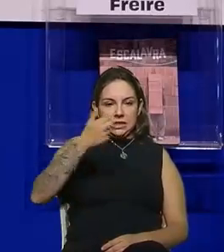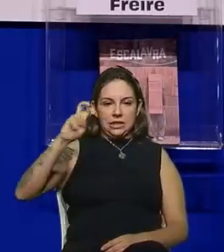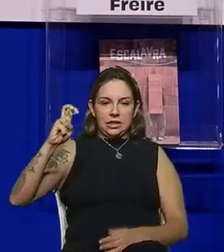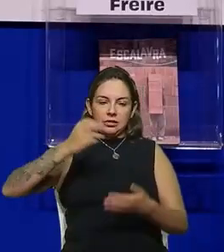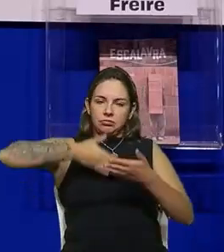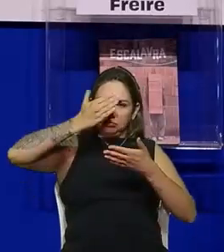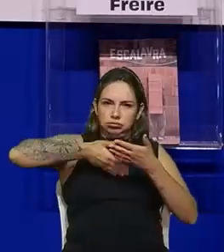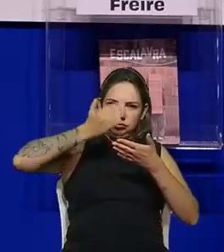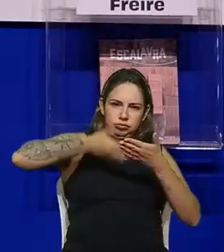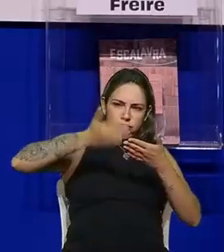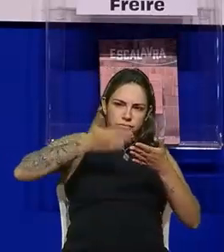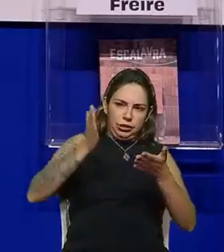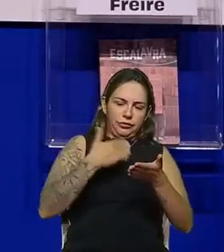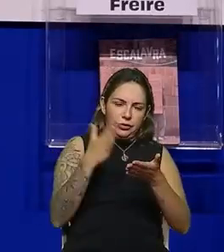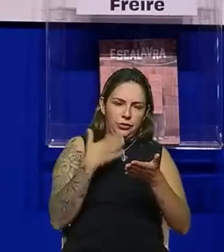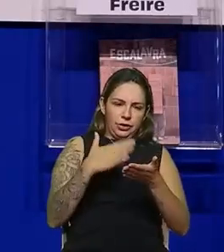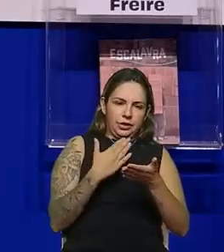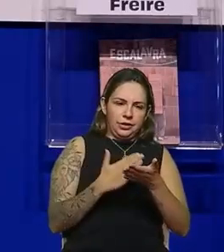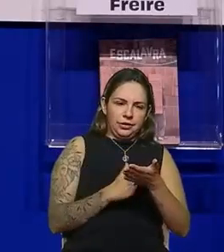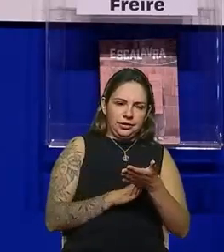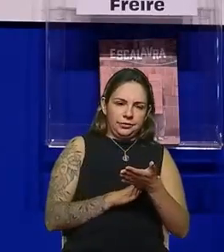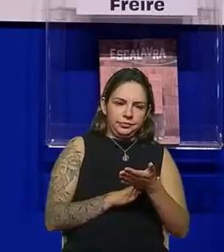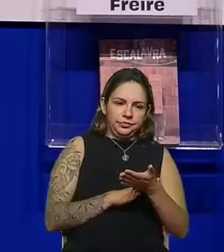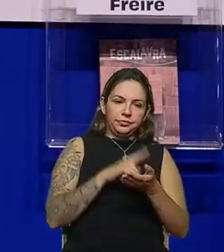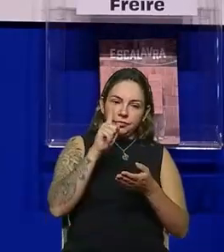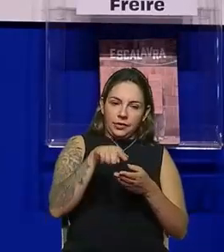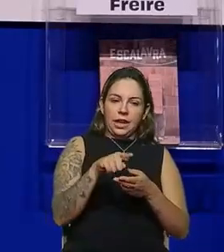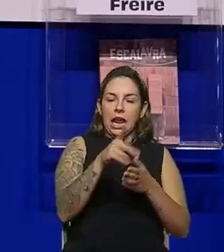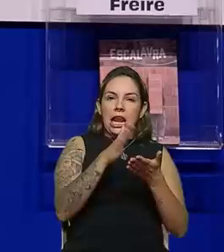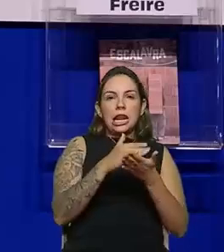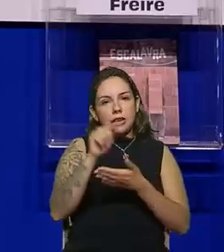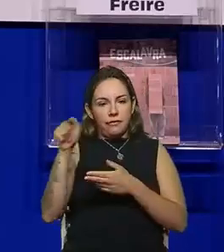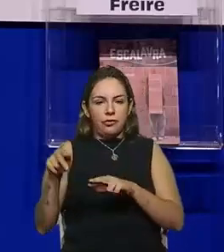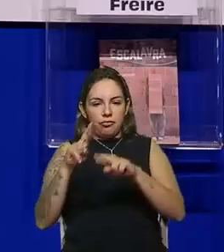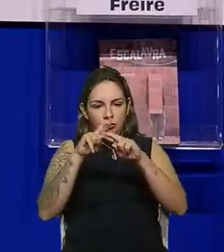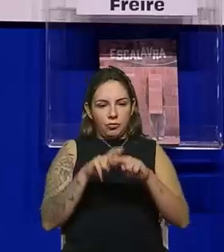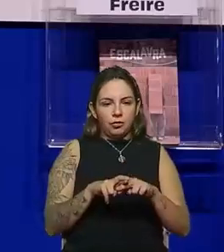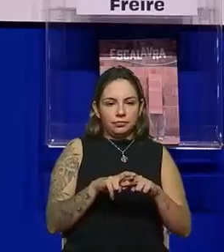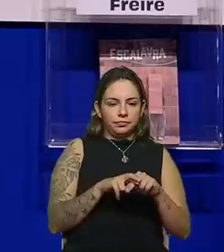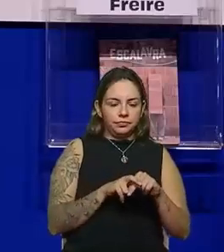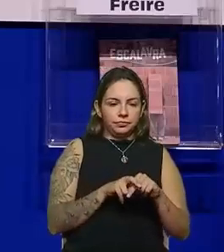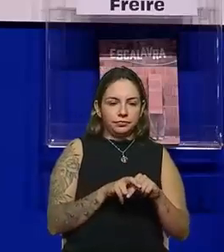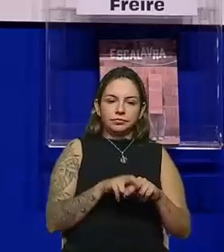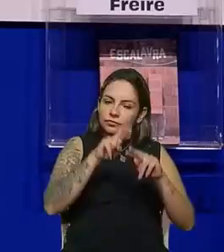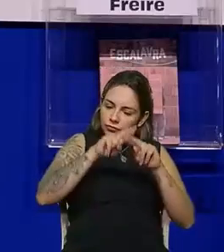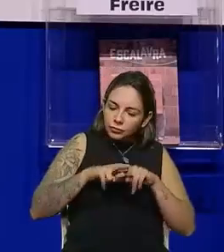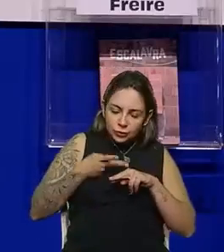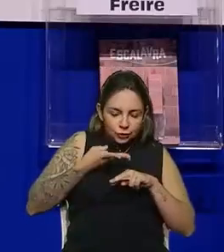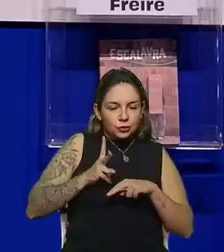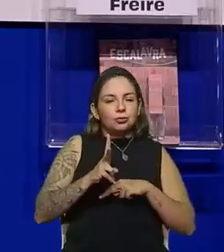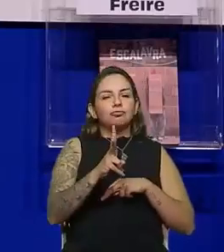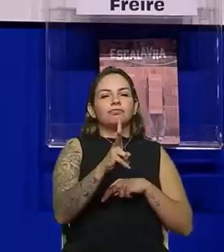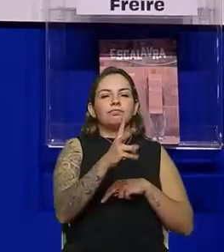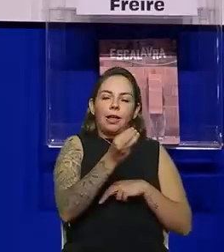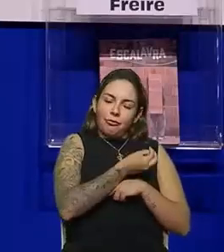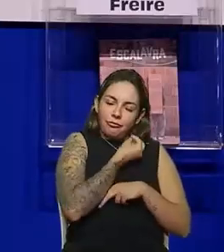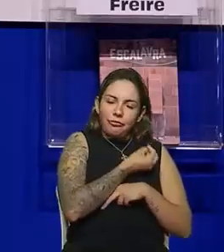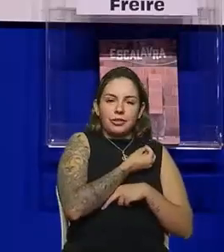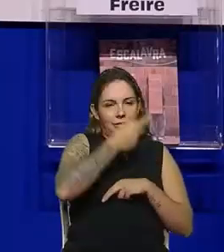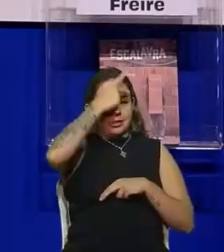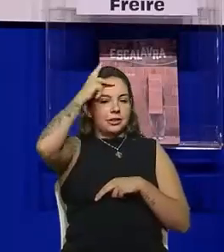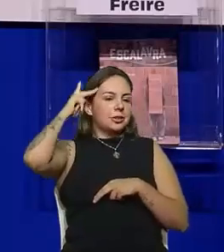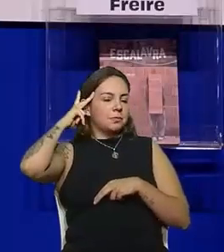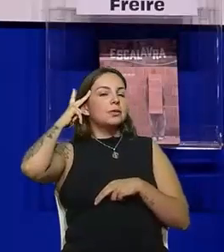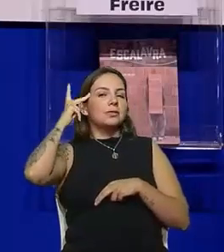615 páginas sobre Claro Enigma de Carlos Drummond de Andrade. Então vejam como Drummond continua despertando o